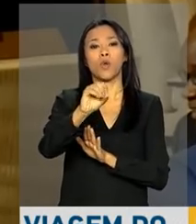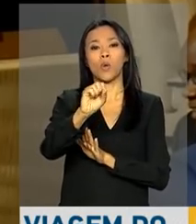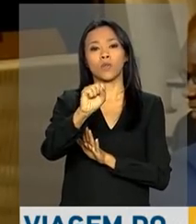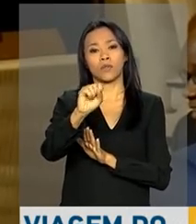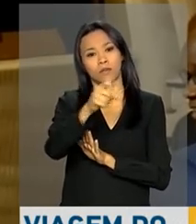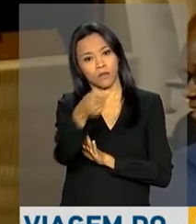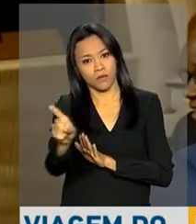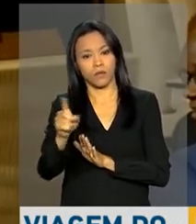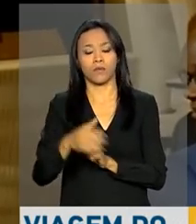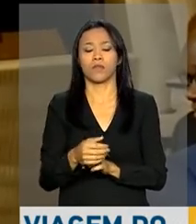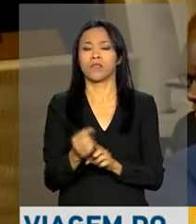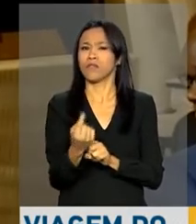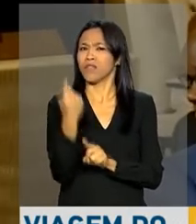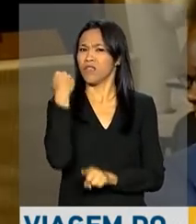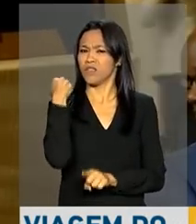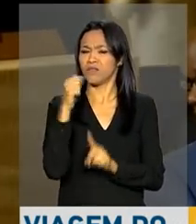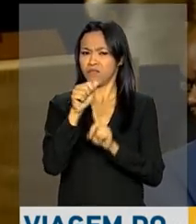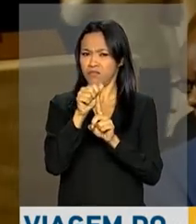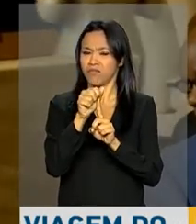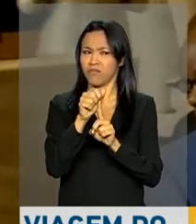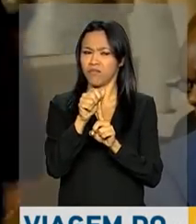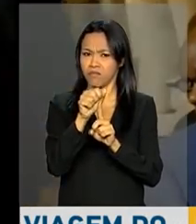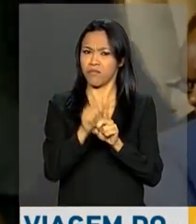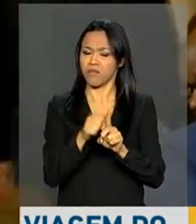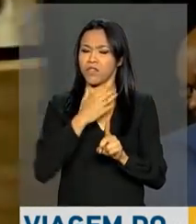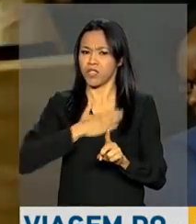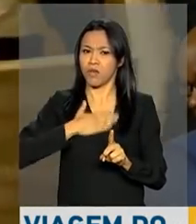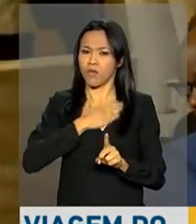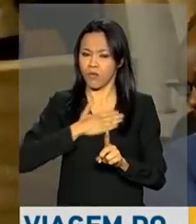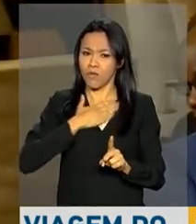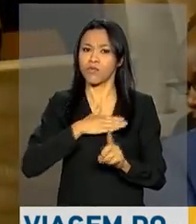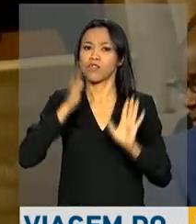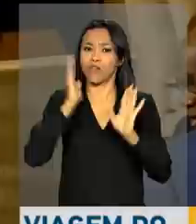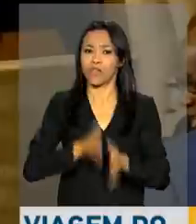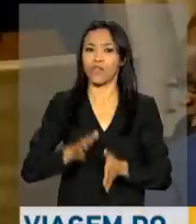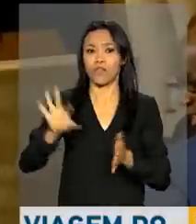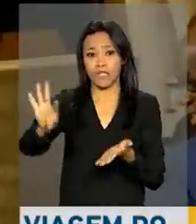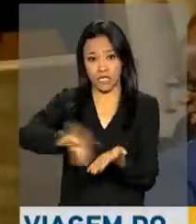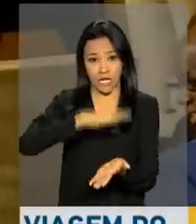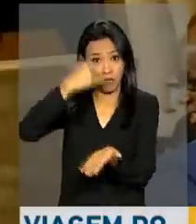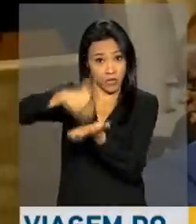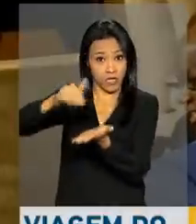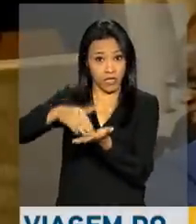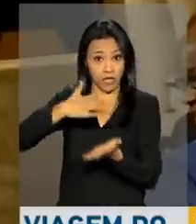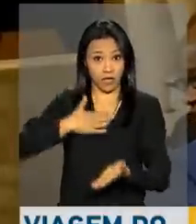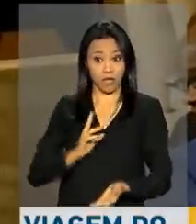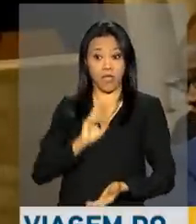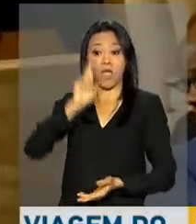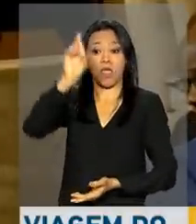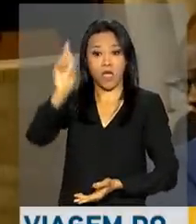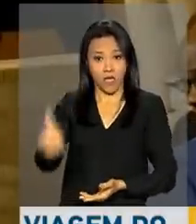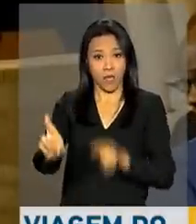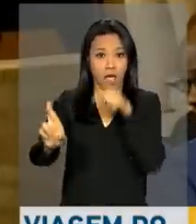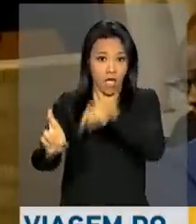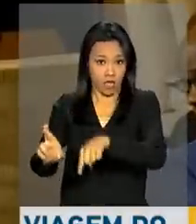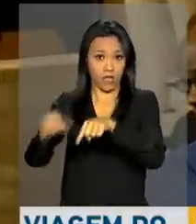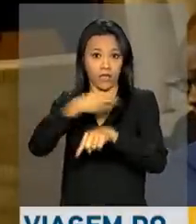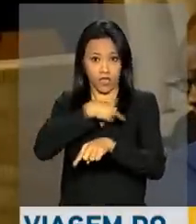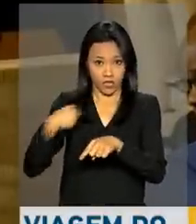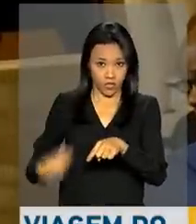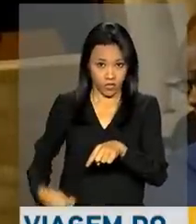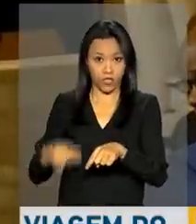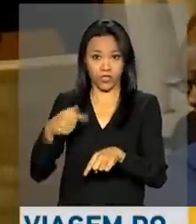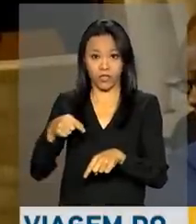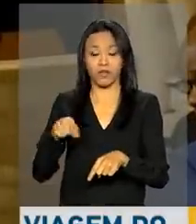aliás, de agosto, foi assinado pelo secretário de Comércio e Serviços, que estava me representando aqui na China, na reunião de ministros